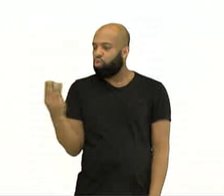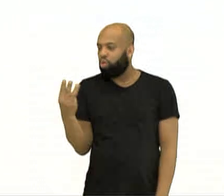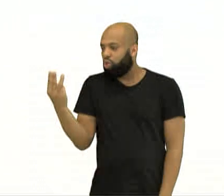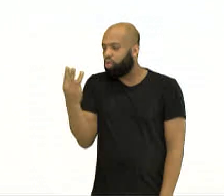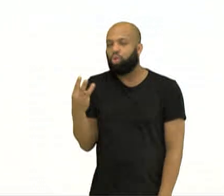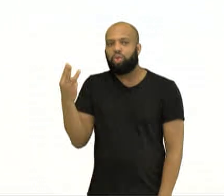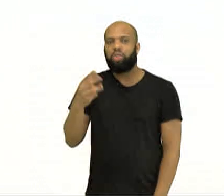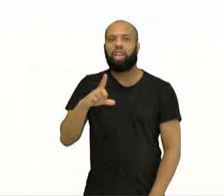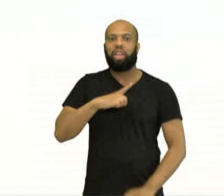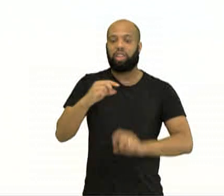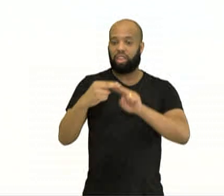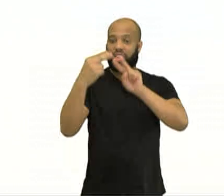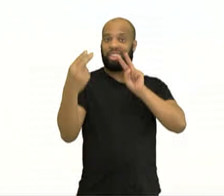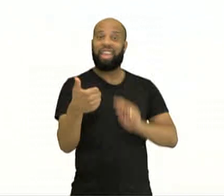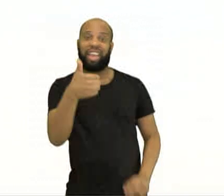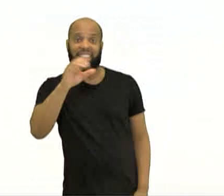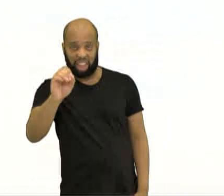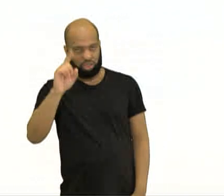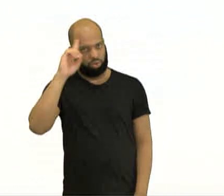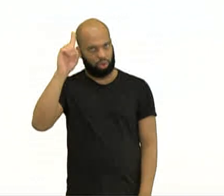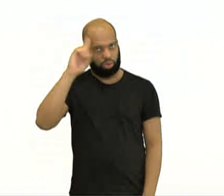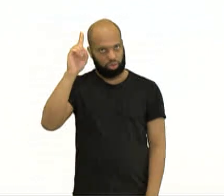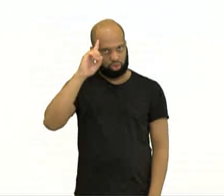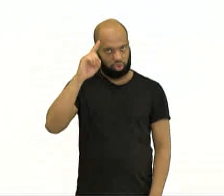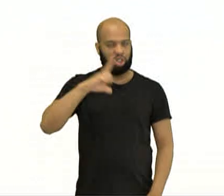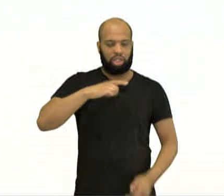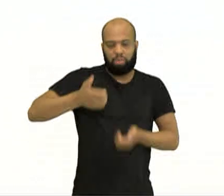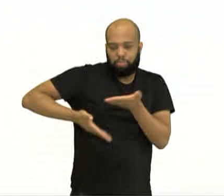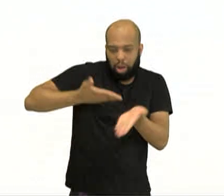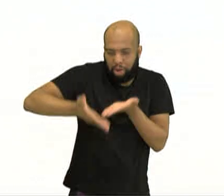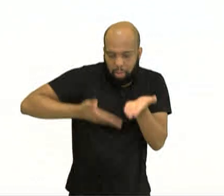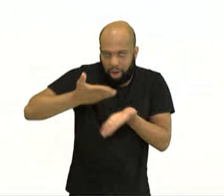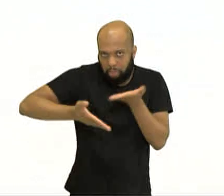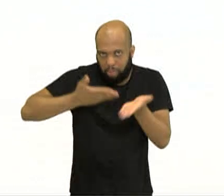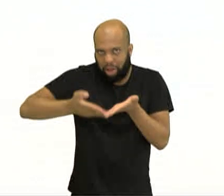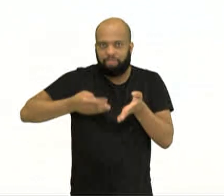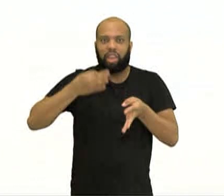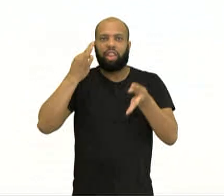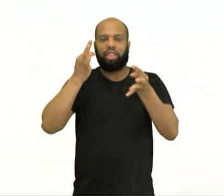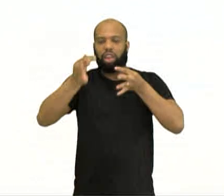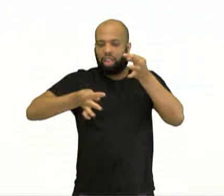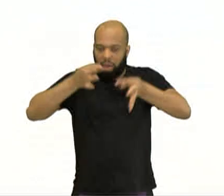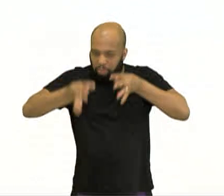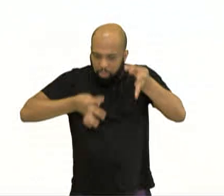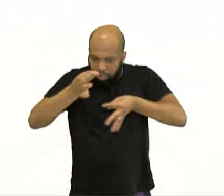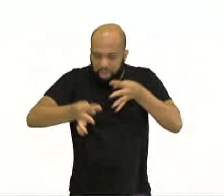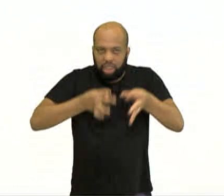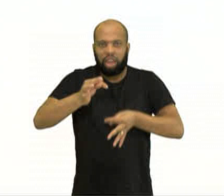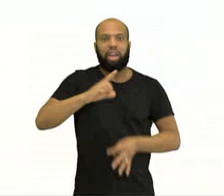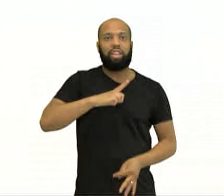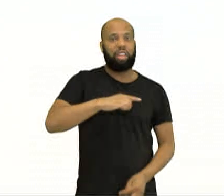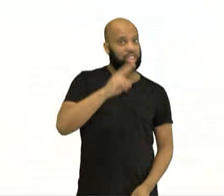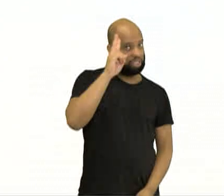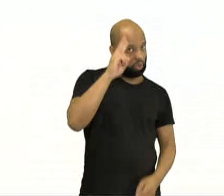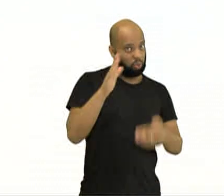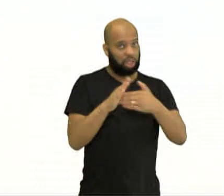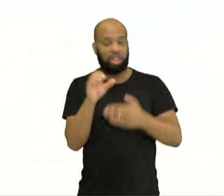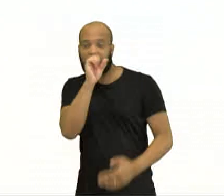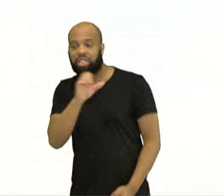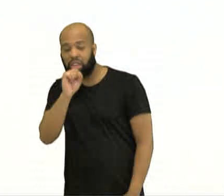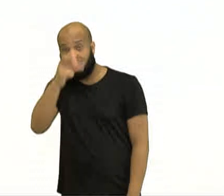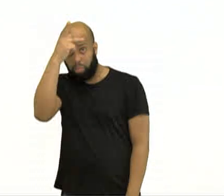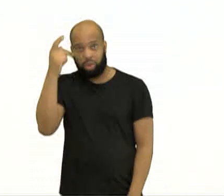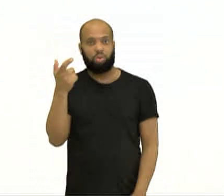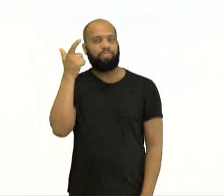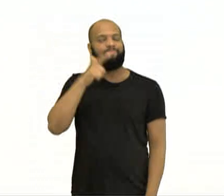de 10 consultas por dia, de segunda a sábado, para quem busca superar o medo da